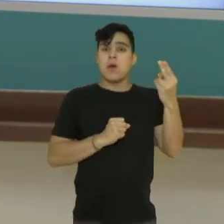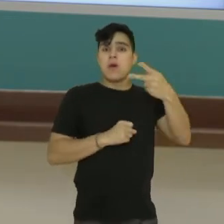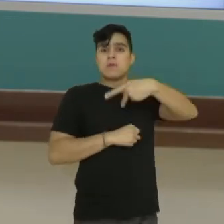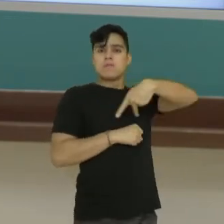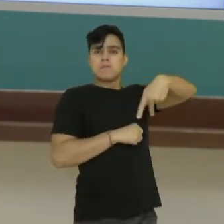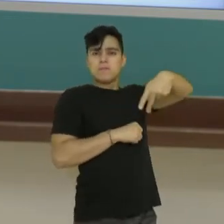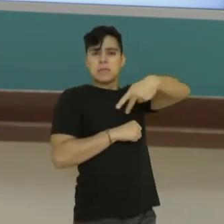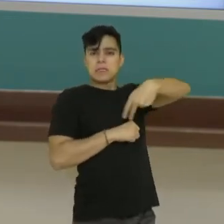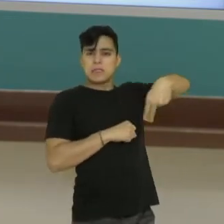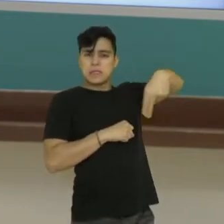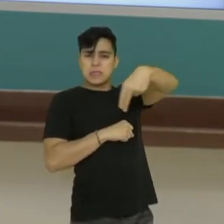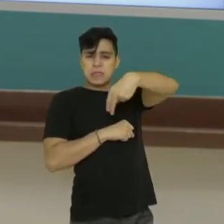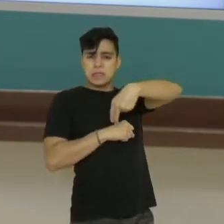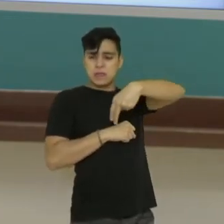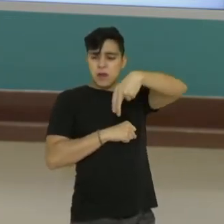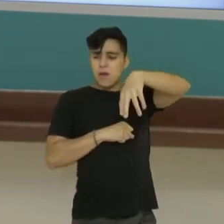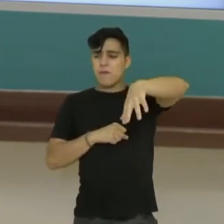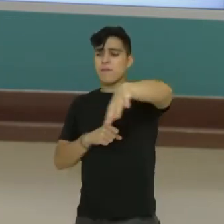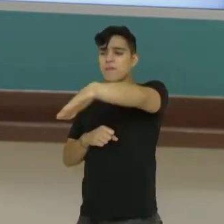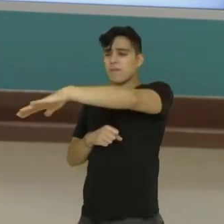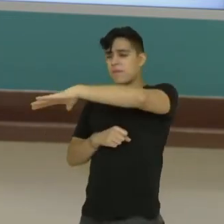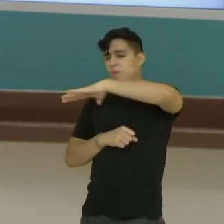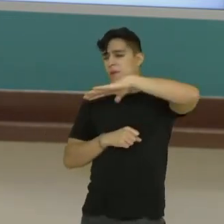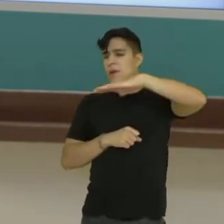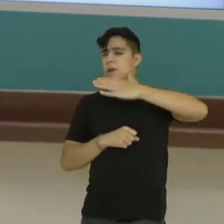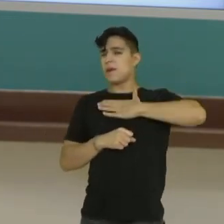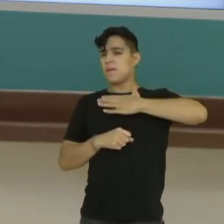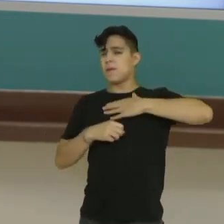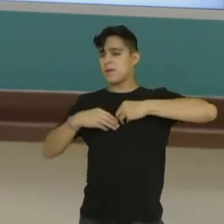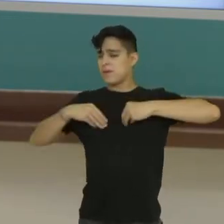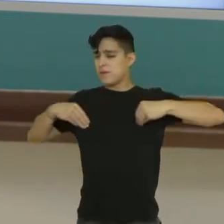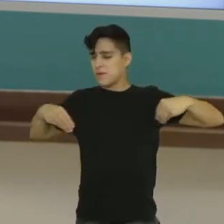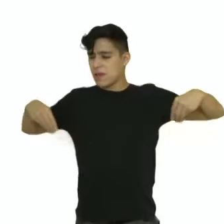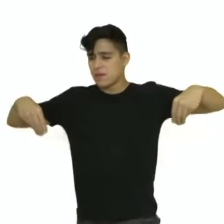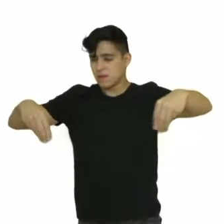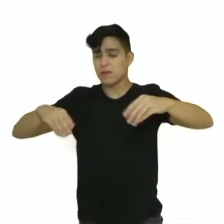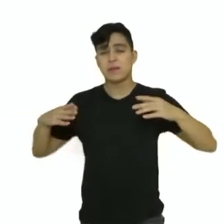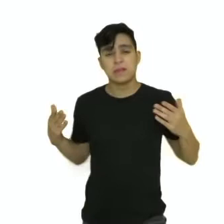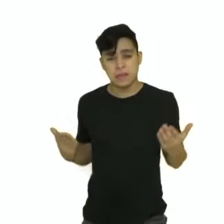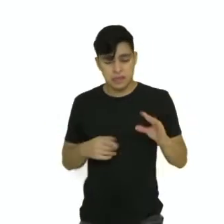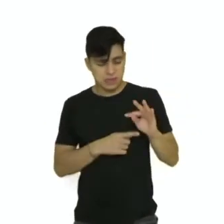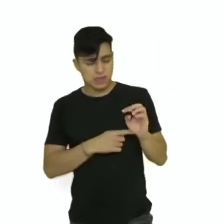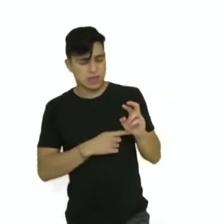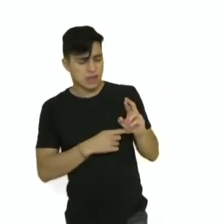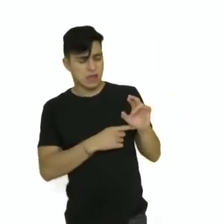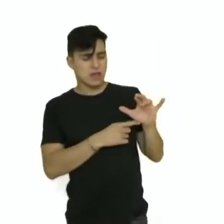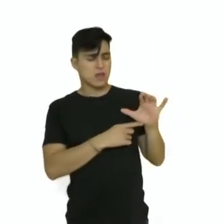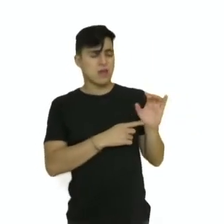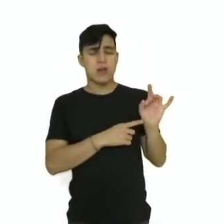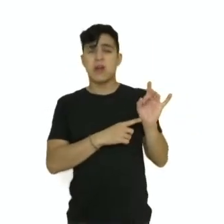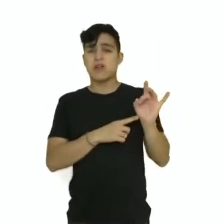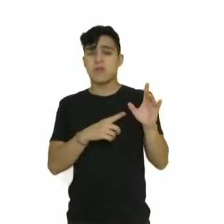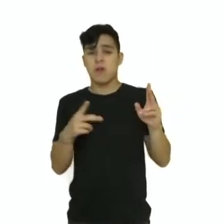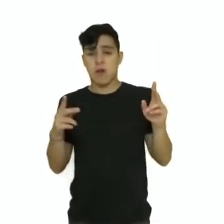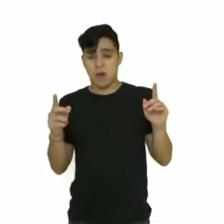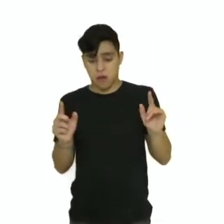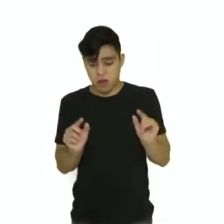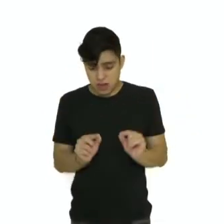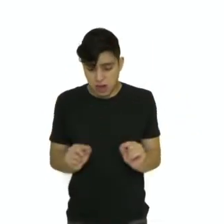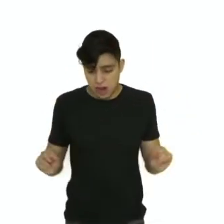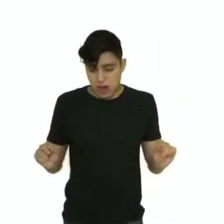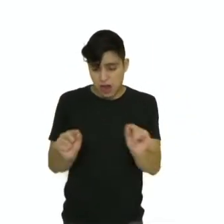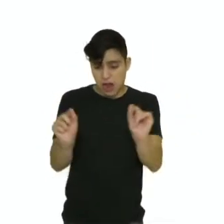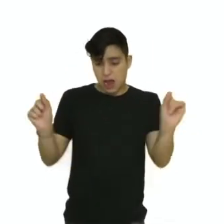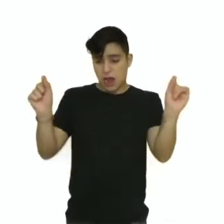nação inteira, quando nós falamos de um país, por exemplo. Portanto, o território não se restringe somente às fronteiras entre diferentes